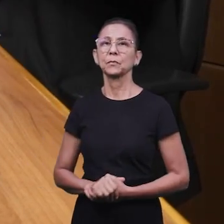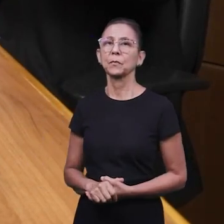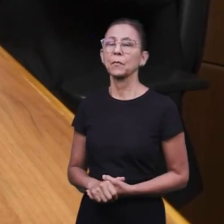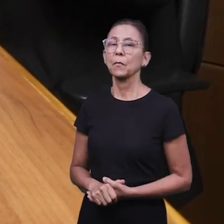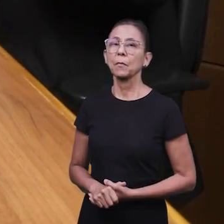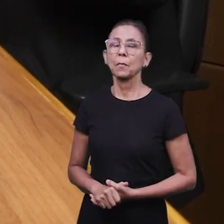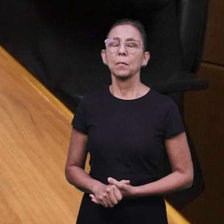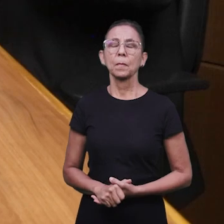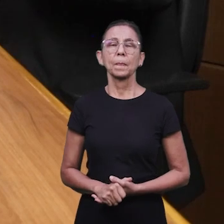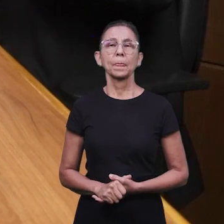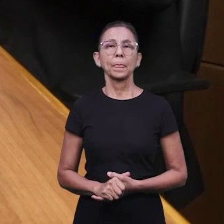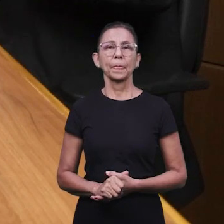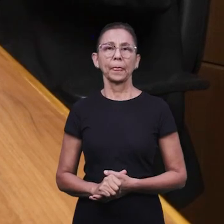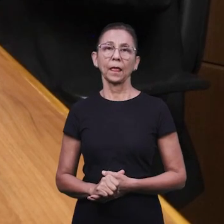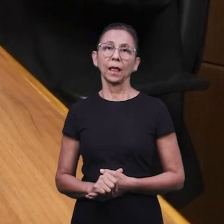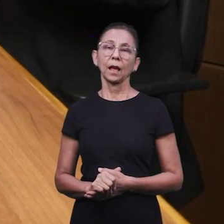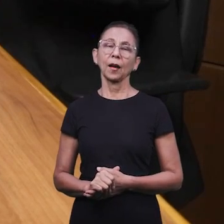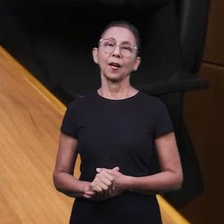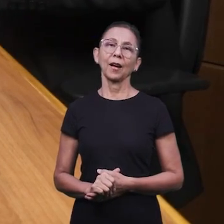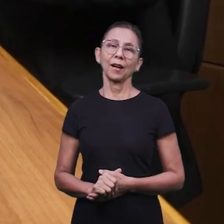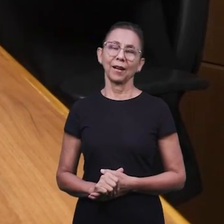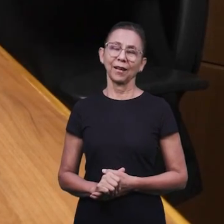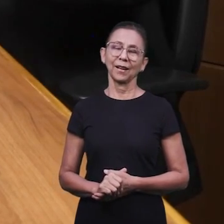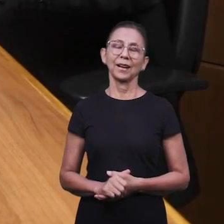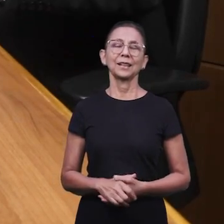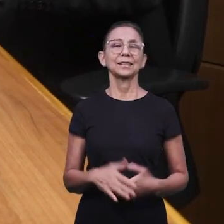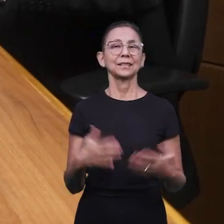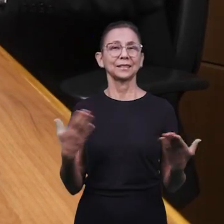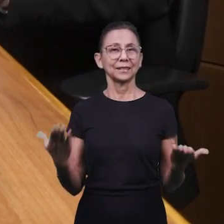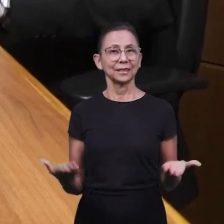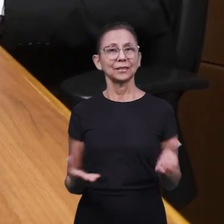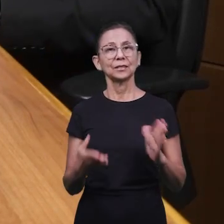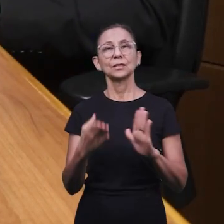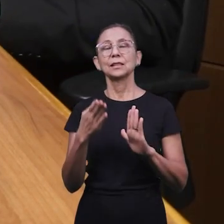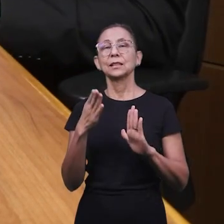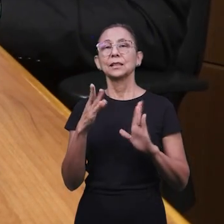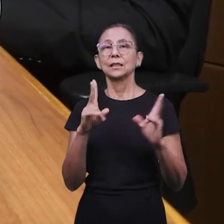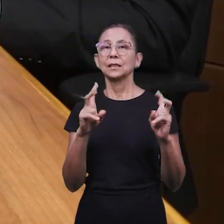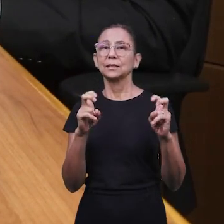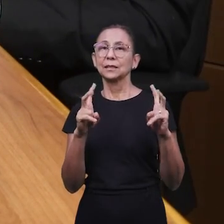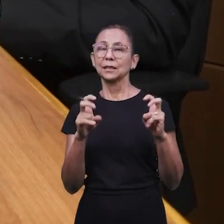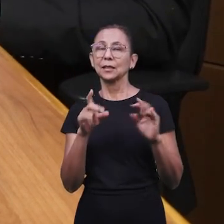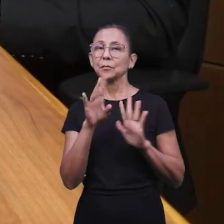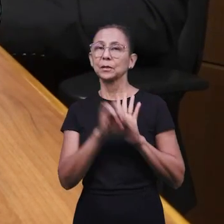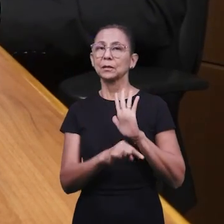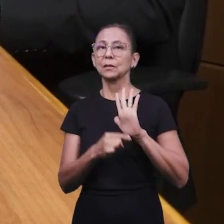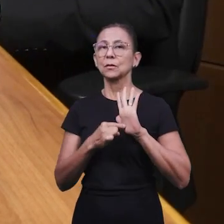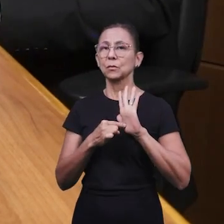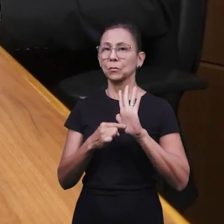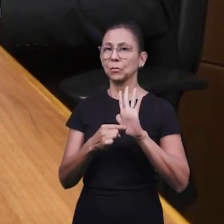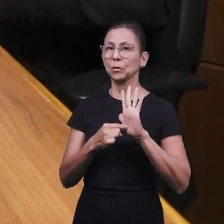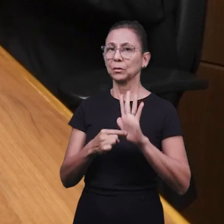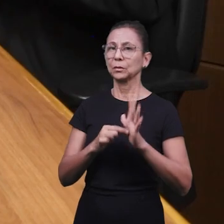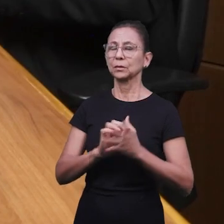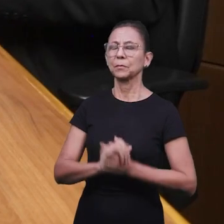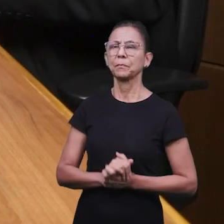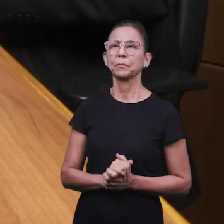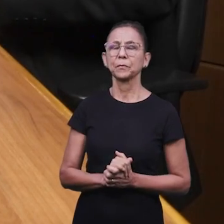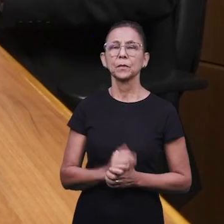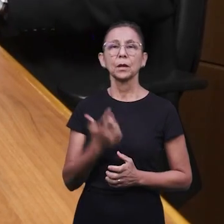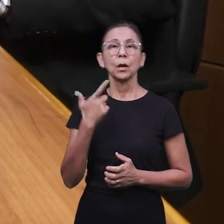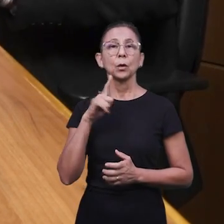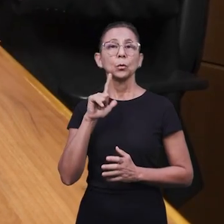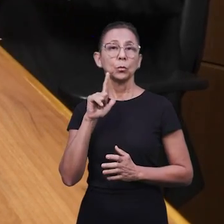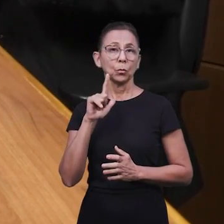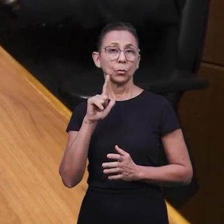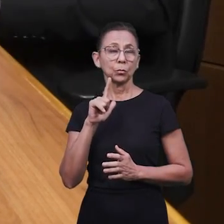de Eliezer com Rebeca. Nós estamos agora no Velho Testamento. Usamos nas edições anteriores 2 textos do Novo Testamento, falando especificamente